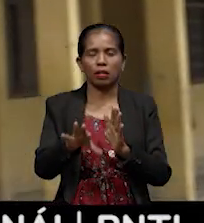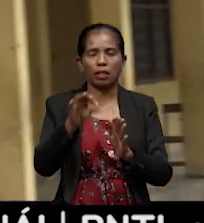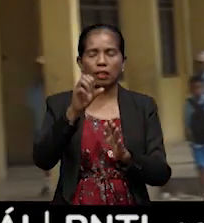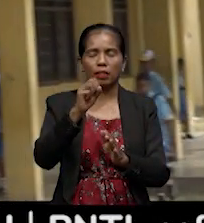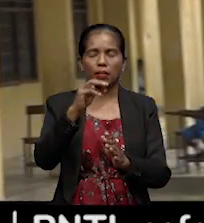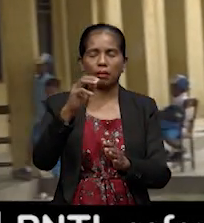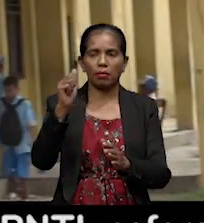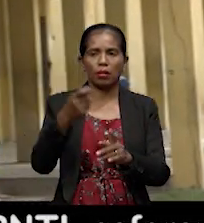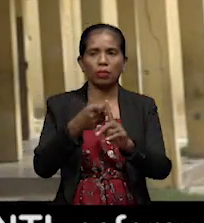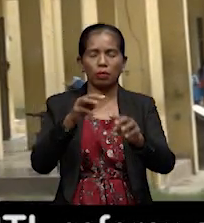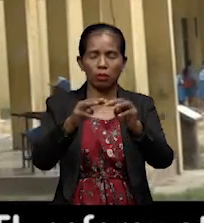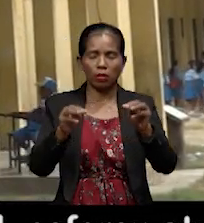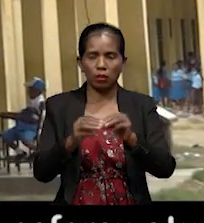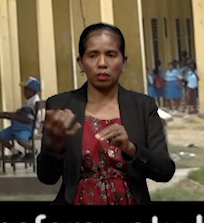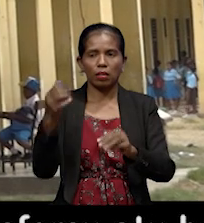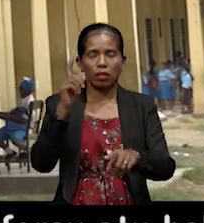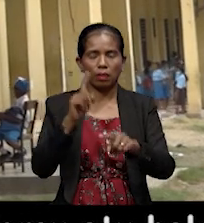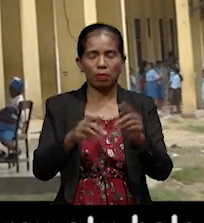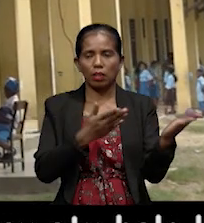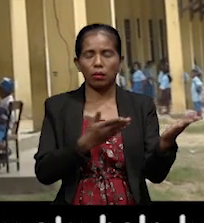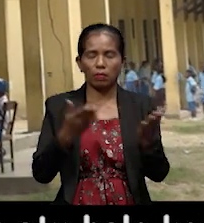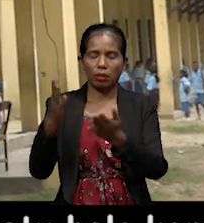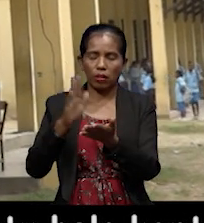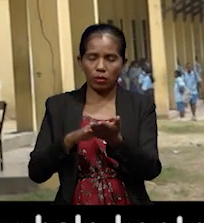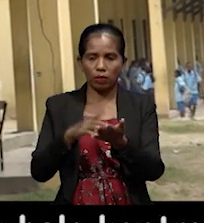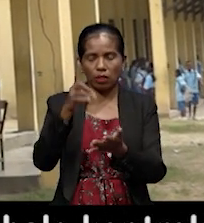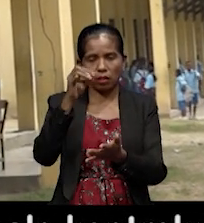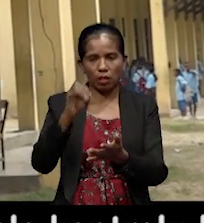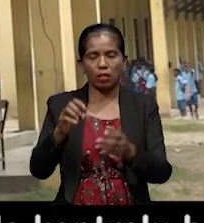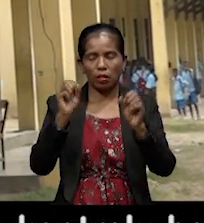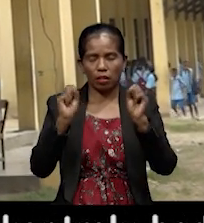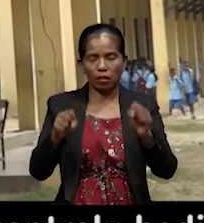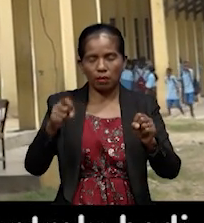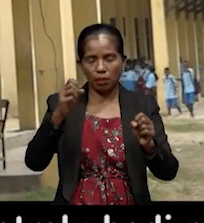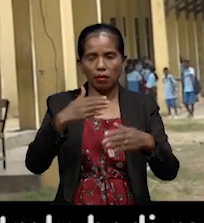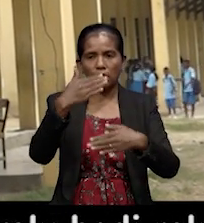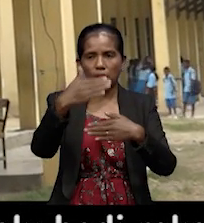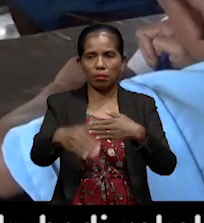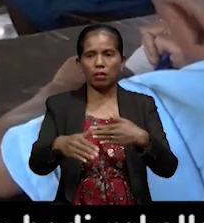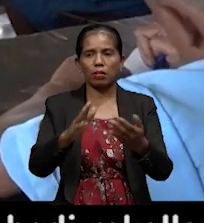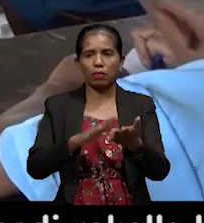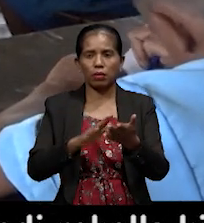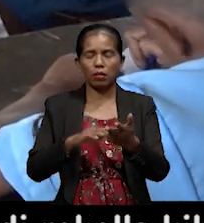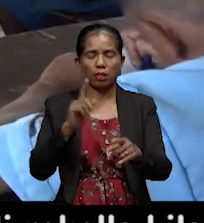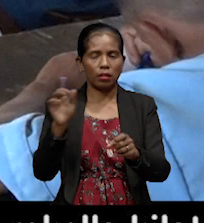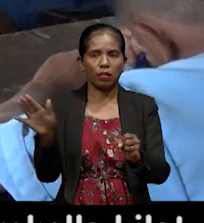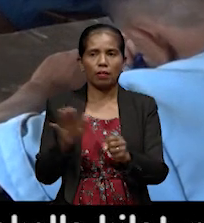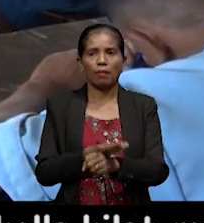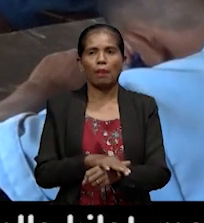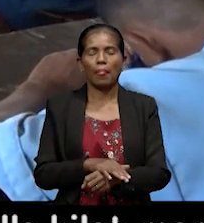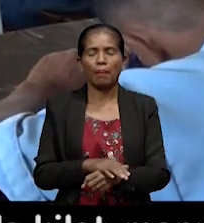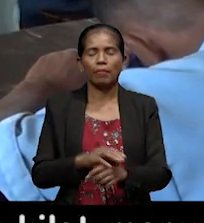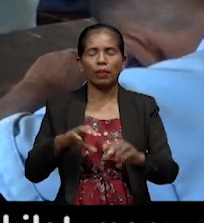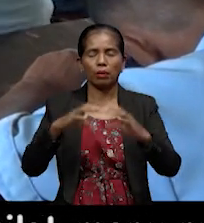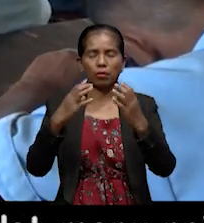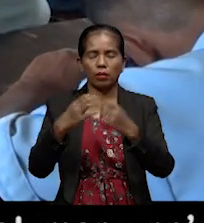município Sira labela halo transferência na escola e Hadili, também hamoso espaço e escola lá suficiente. Comissão Zigue nebe trata